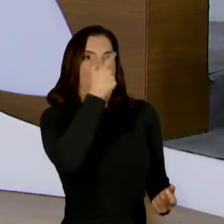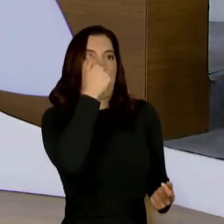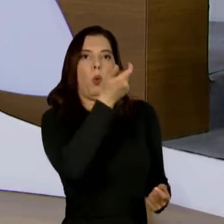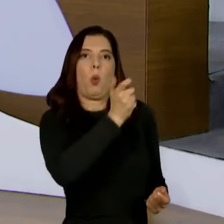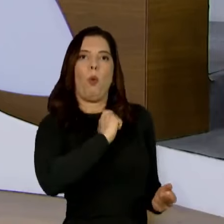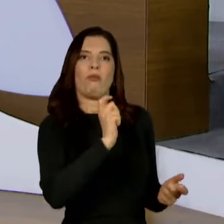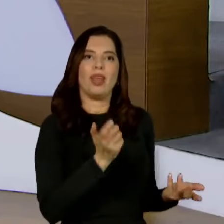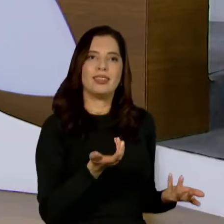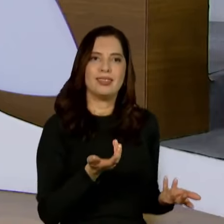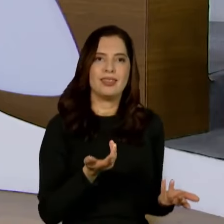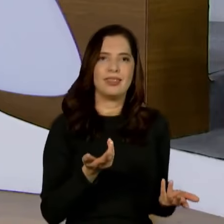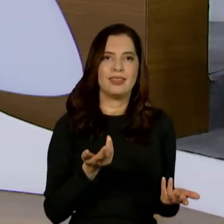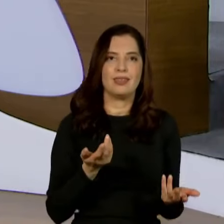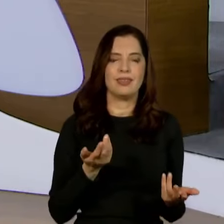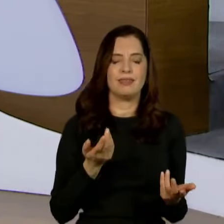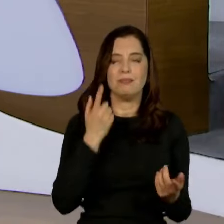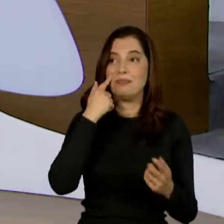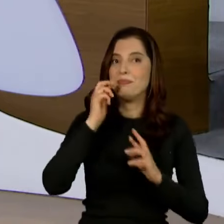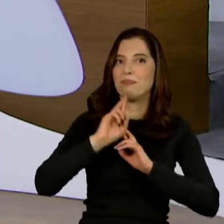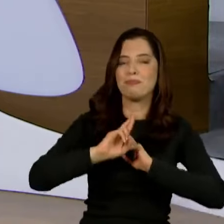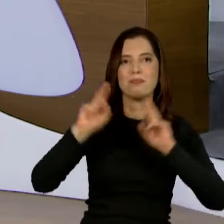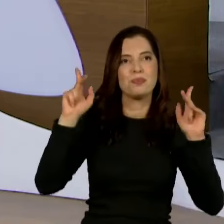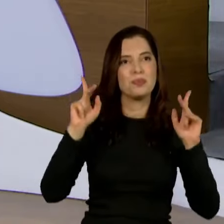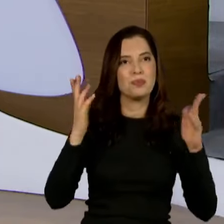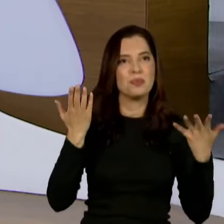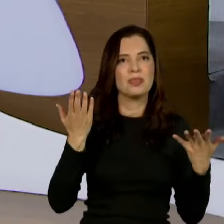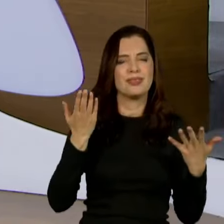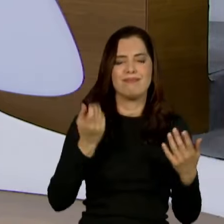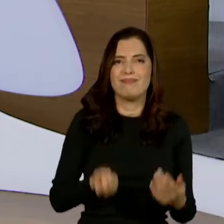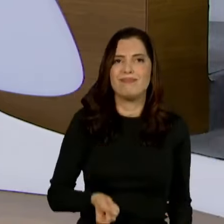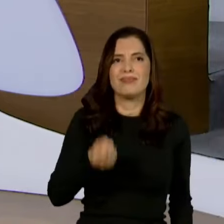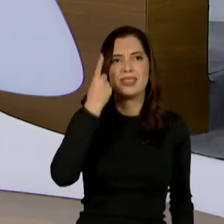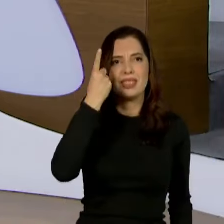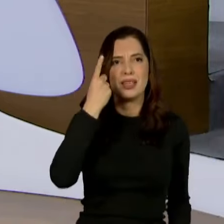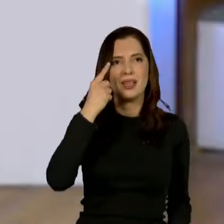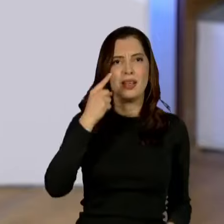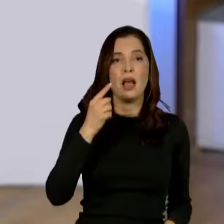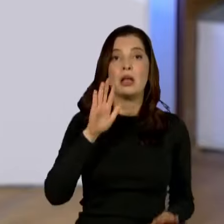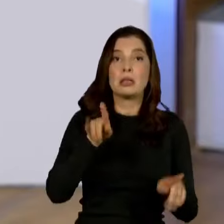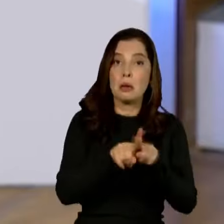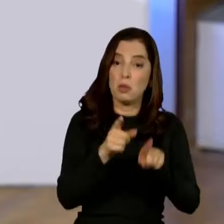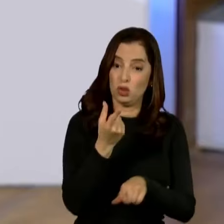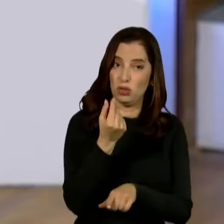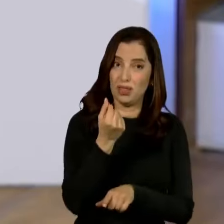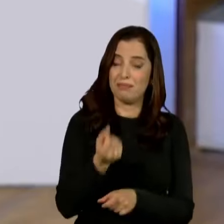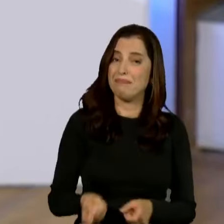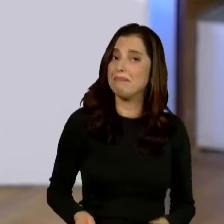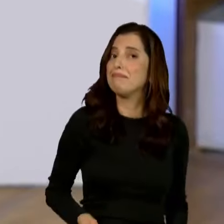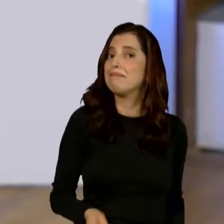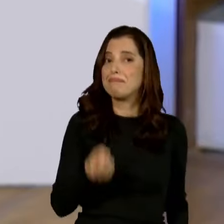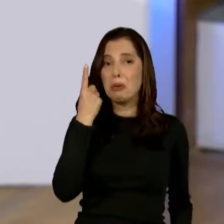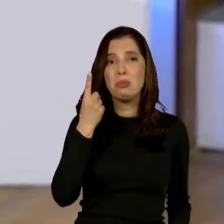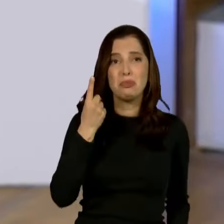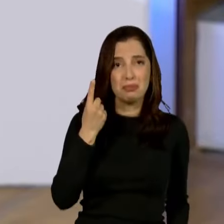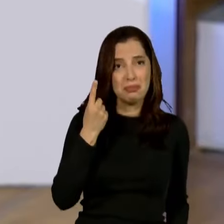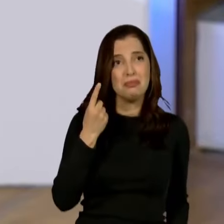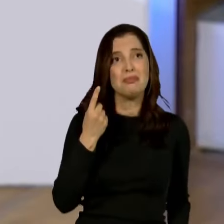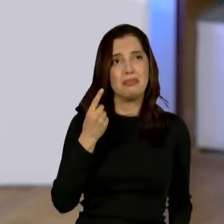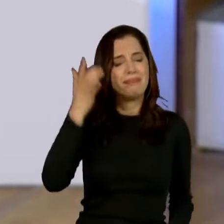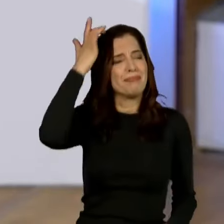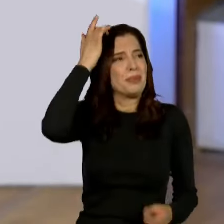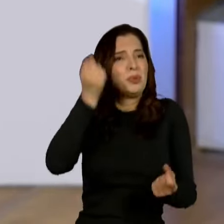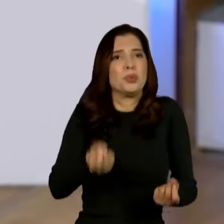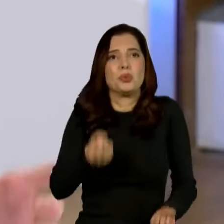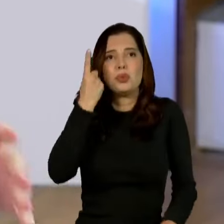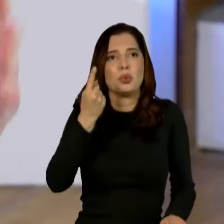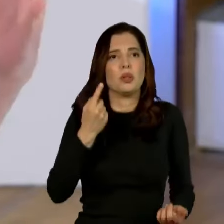absoluto da diferença. Ainda que, certo? Ainda violent, nem Bizarrement.